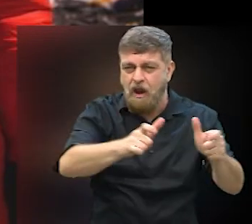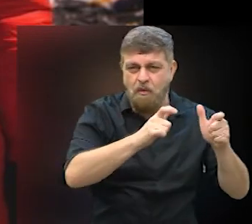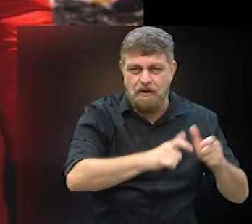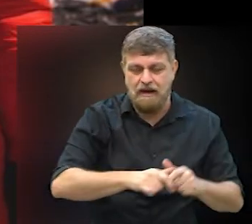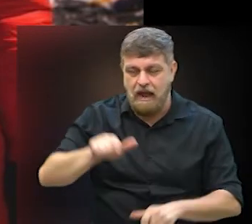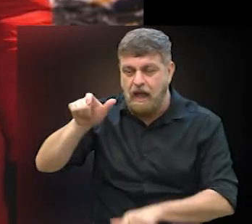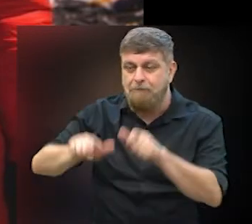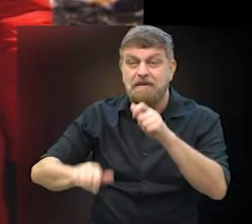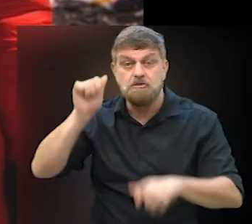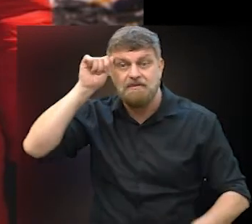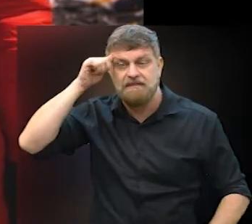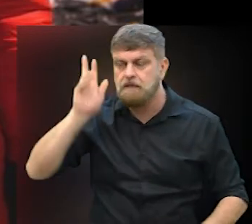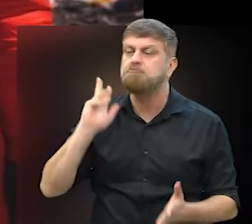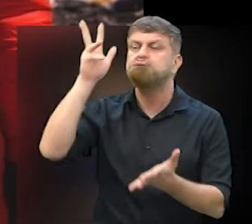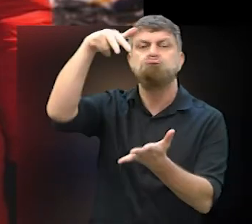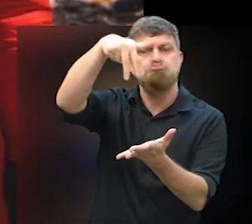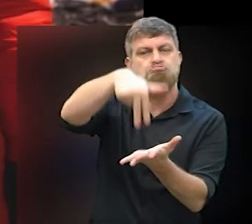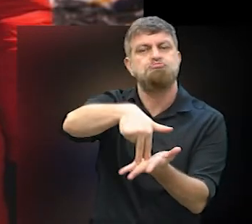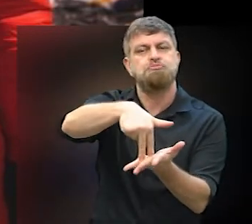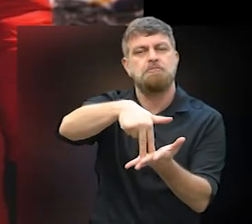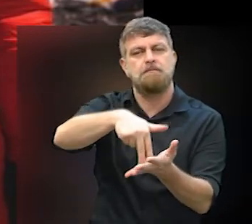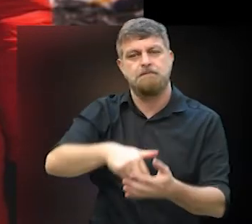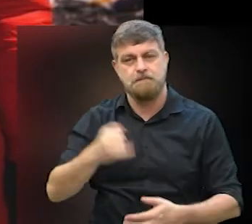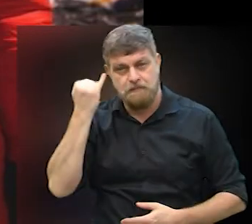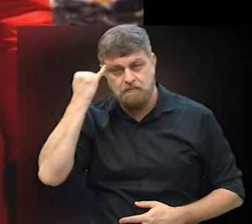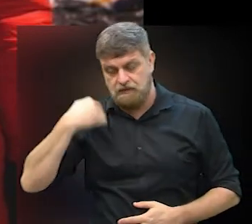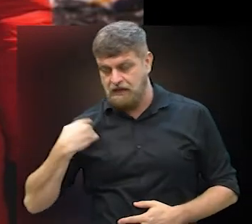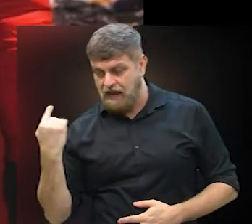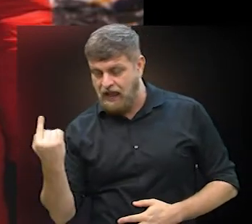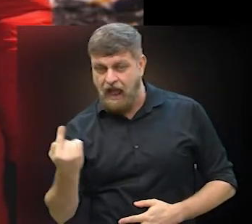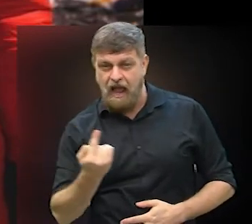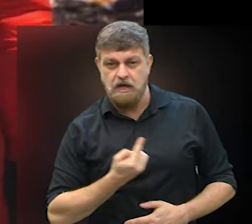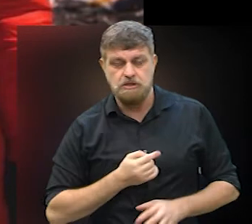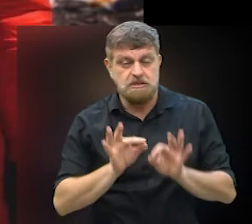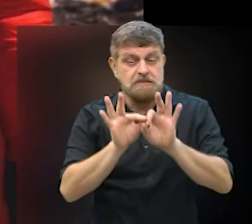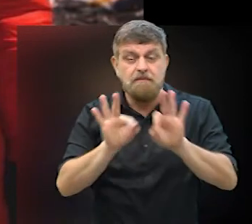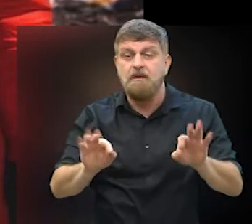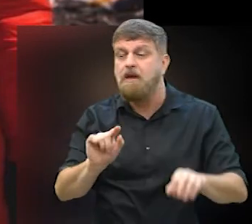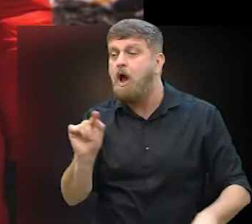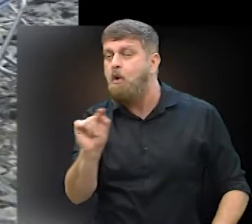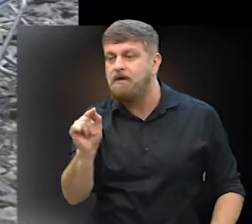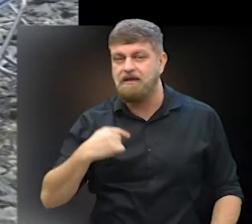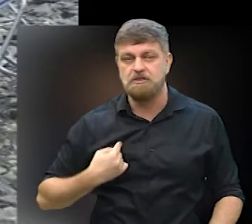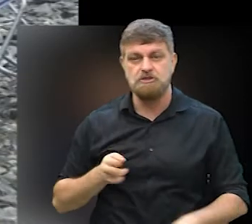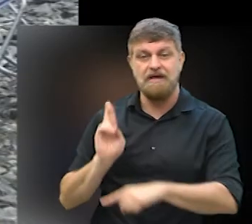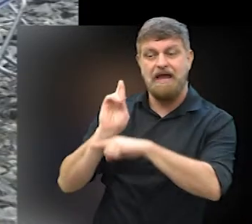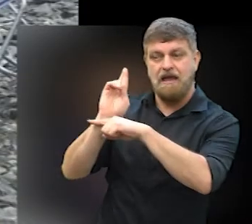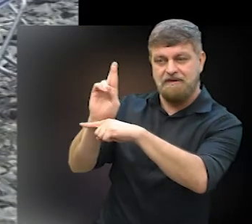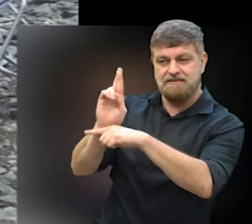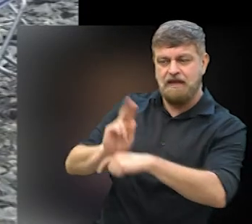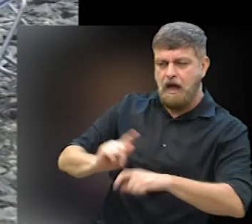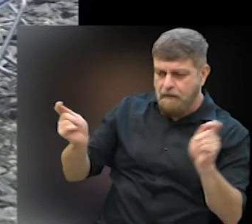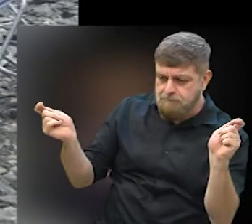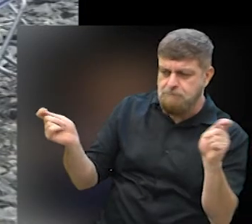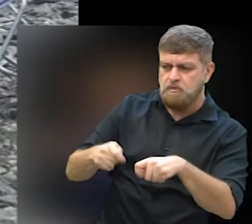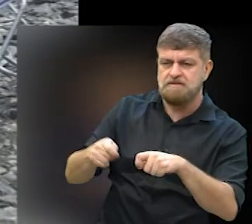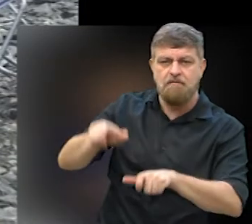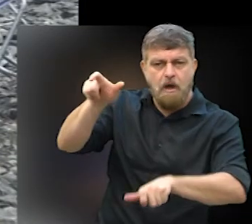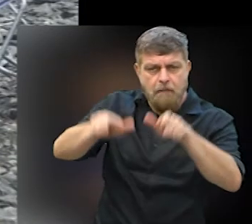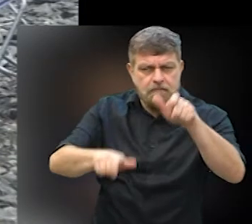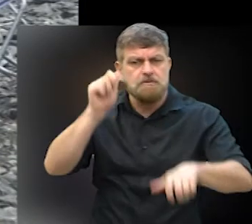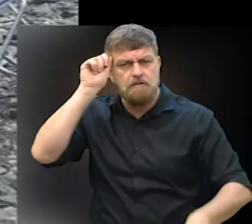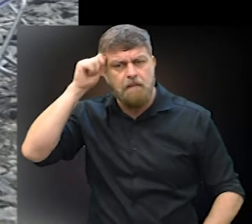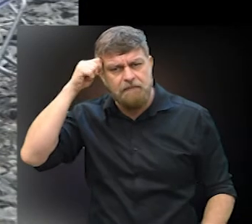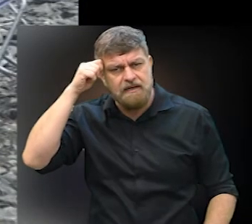ser ocupado por pessoas pretas. A ideia é que a gente passe a ser simplesmente a representação de que é possível